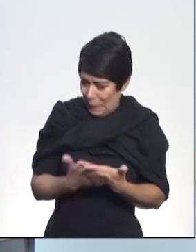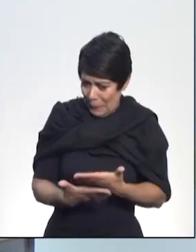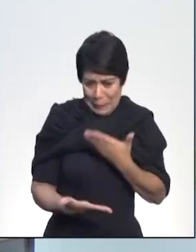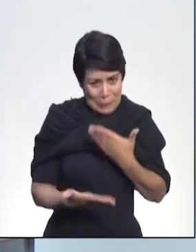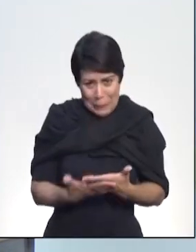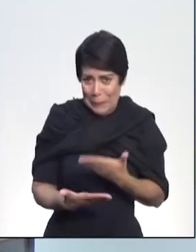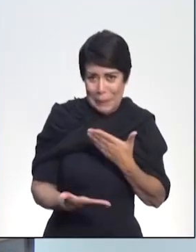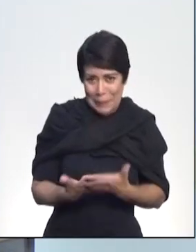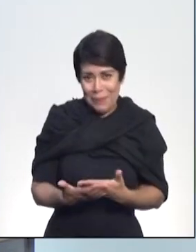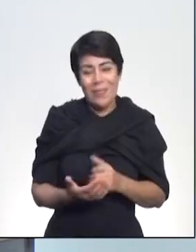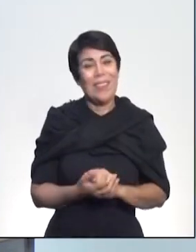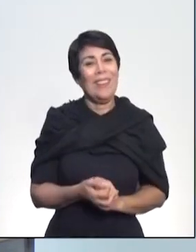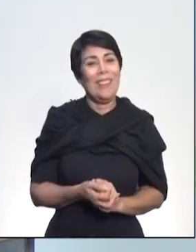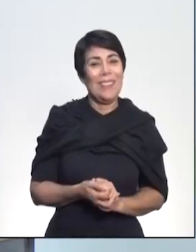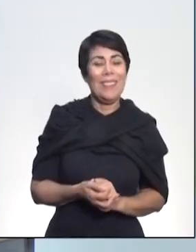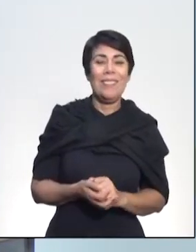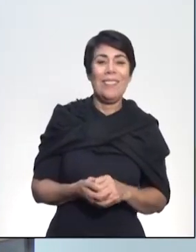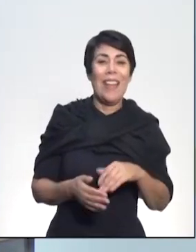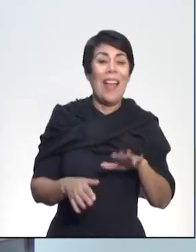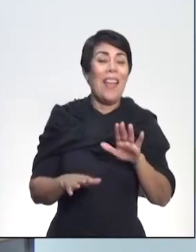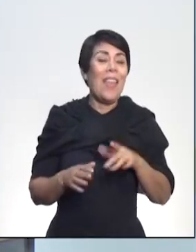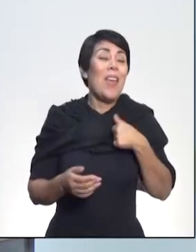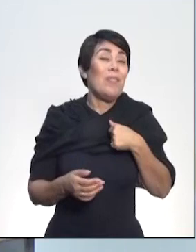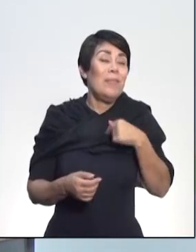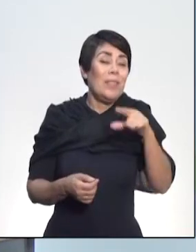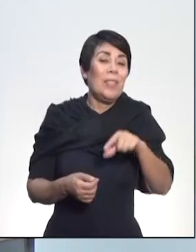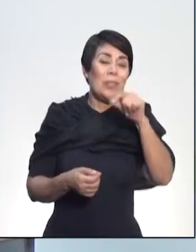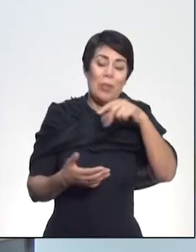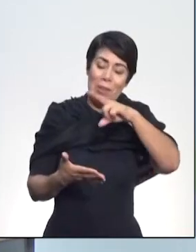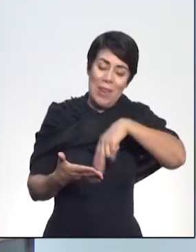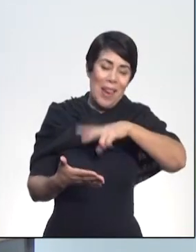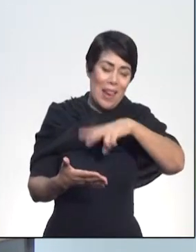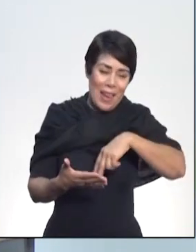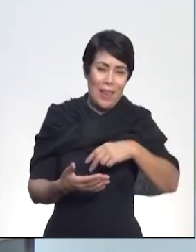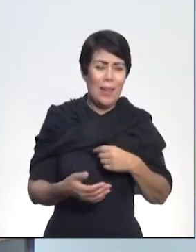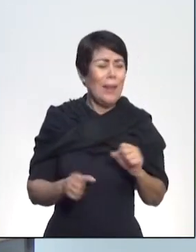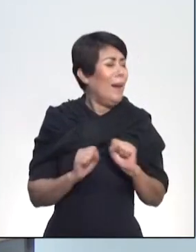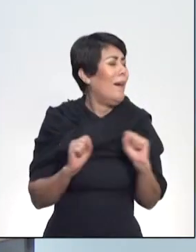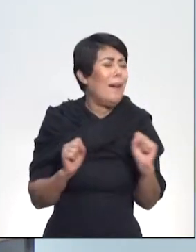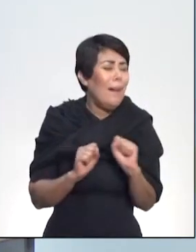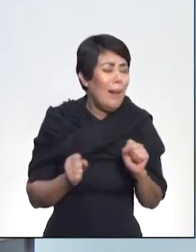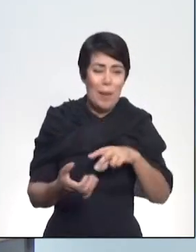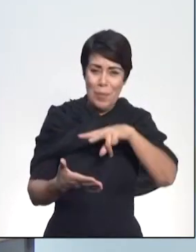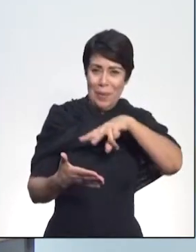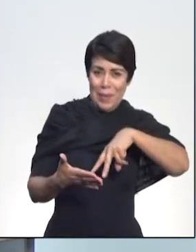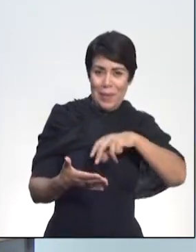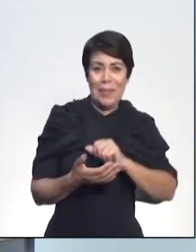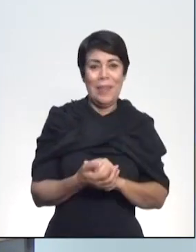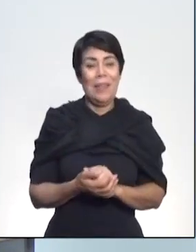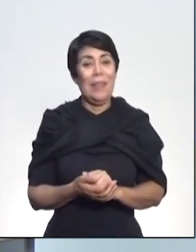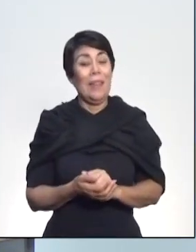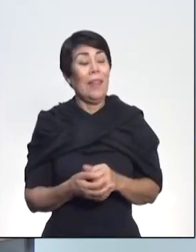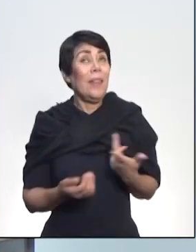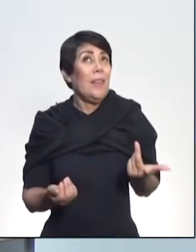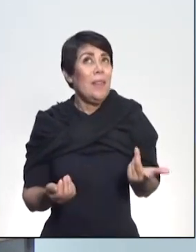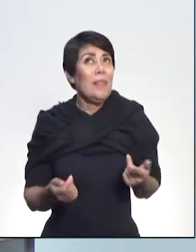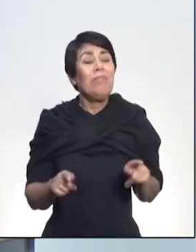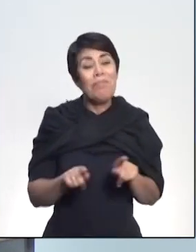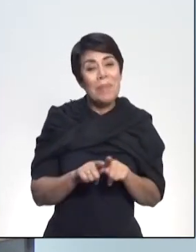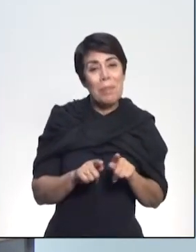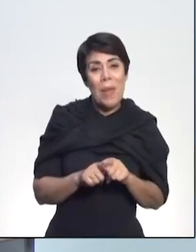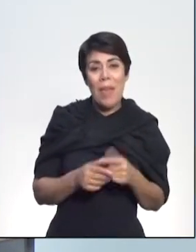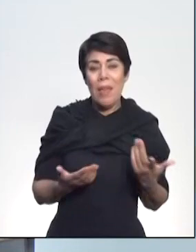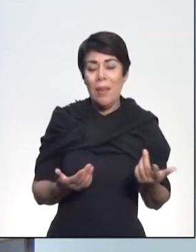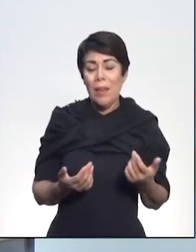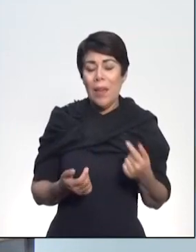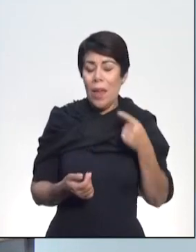um dos meus lazeres preferidos é ler, né? Eu amo ler. E assim eu tento abrir um